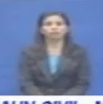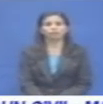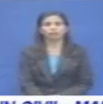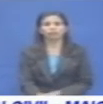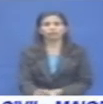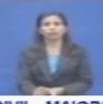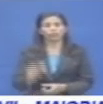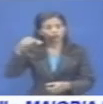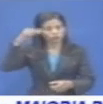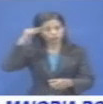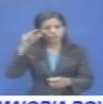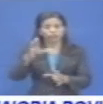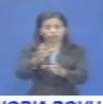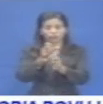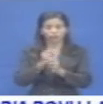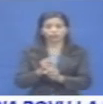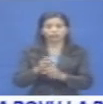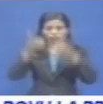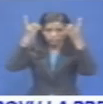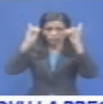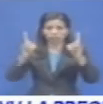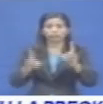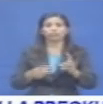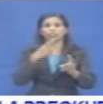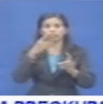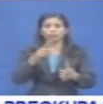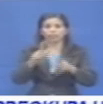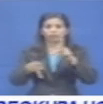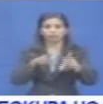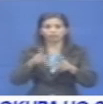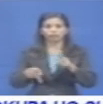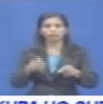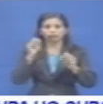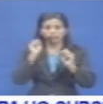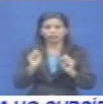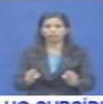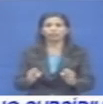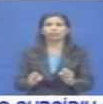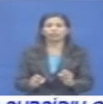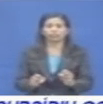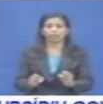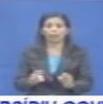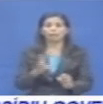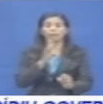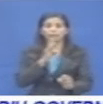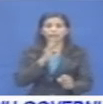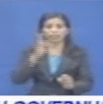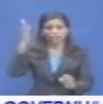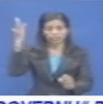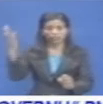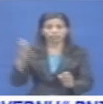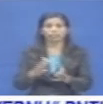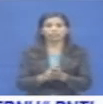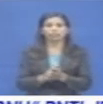Governo votou na decisão onde autoriza cidadão Sira a ter acesso à Ilha Bemata Mboto Rumeta, posto administrativo